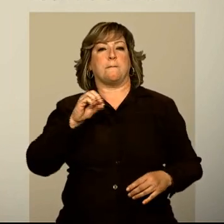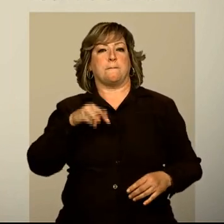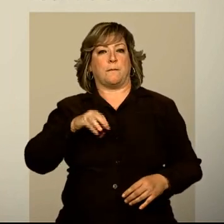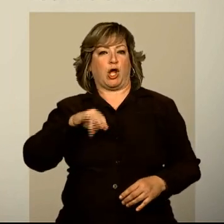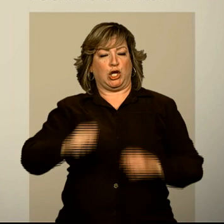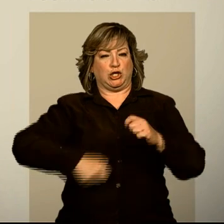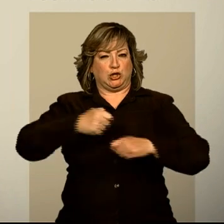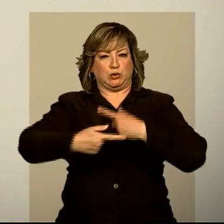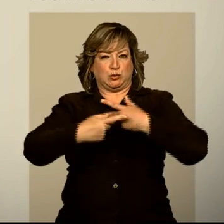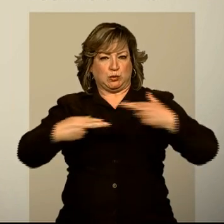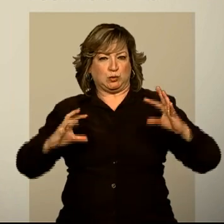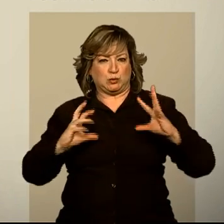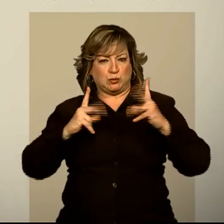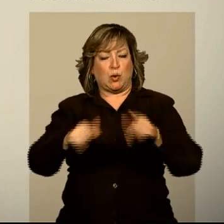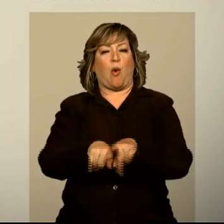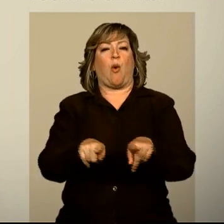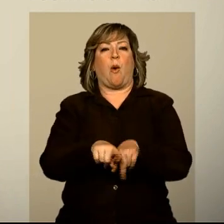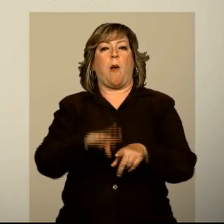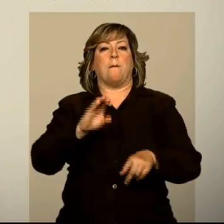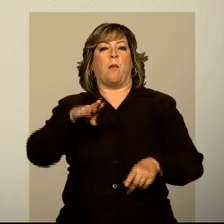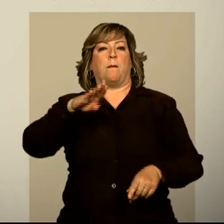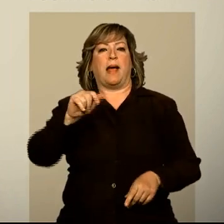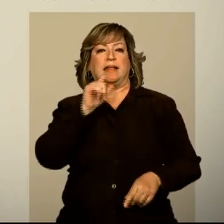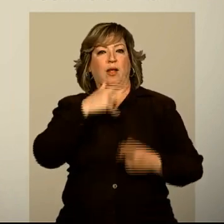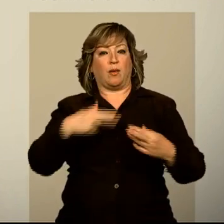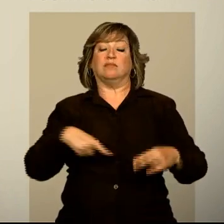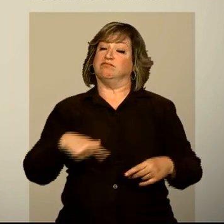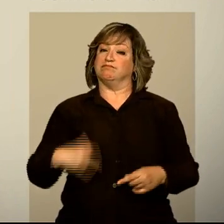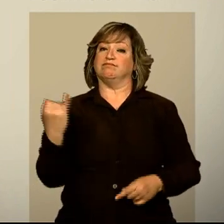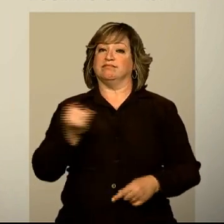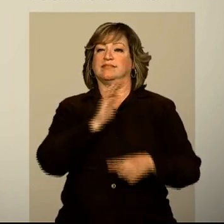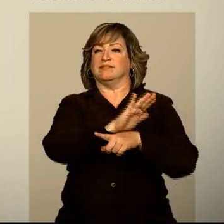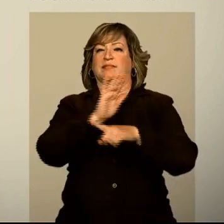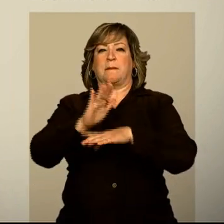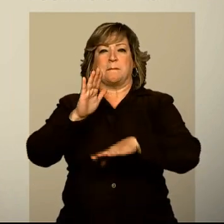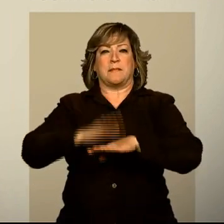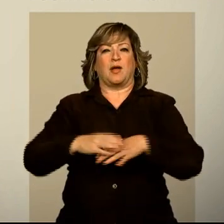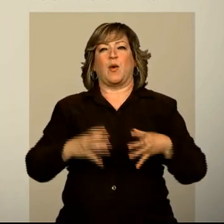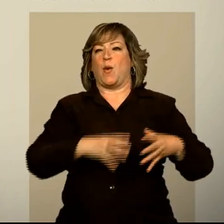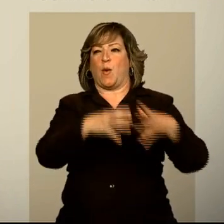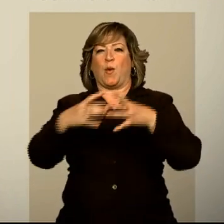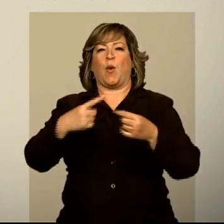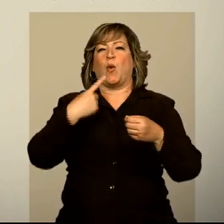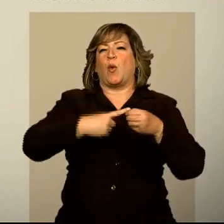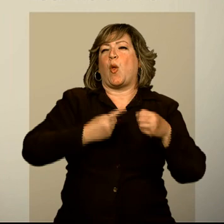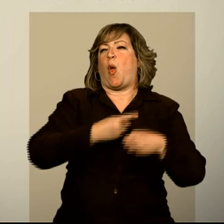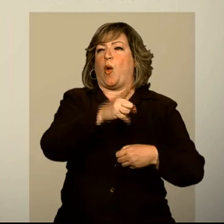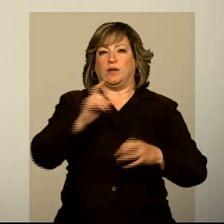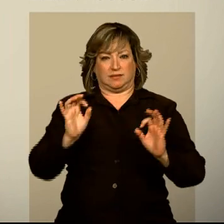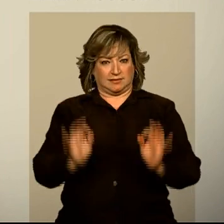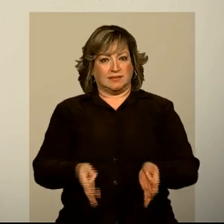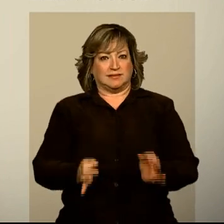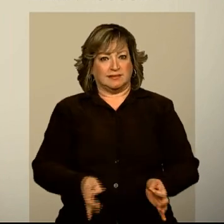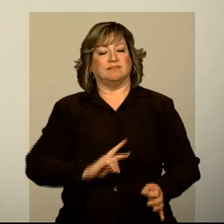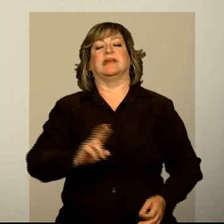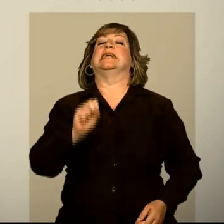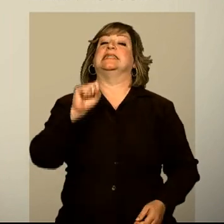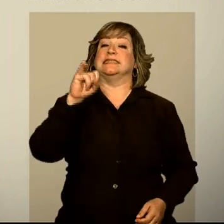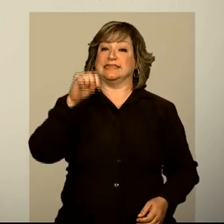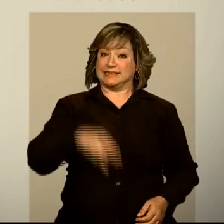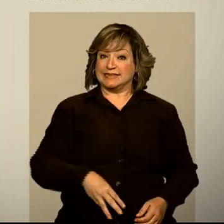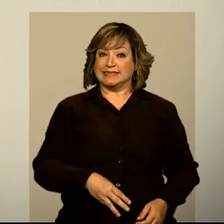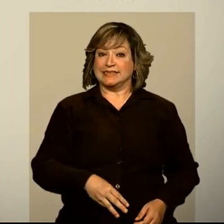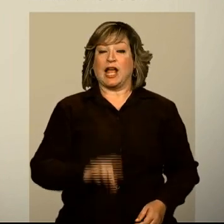mudou por isso é tão importante a continuação do Luz Para Todos levando luz para as comunidades afastadas não apresenta isso